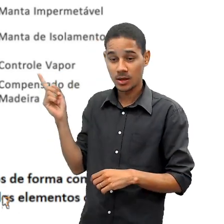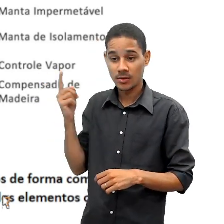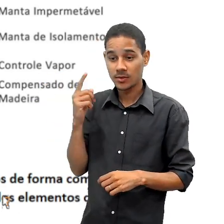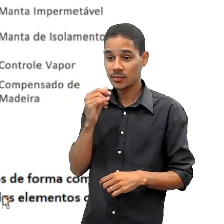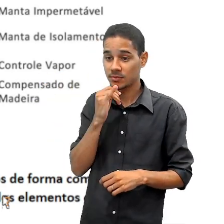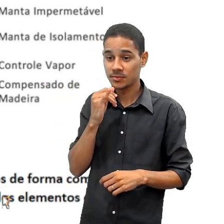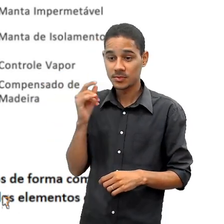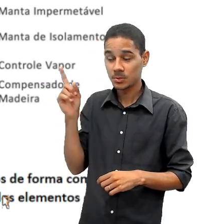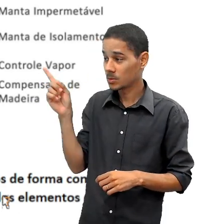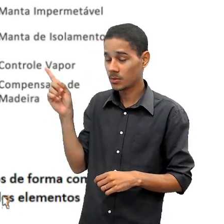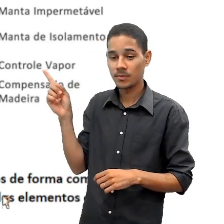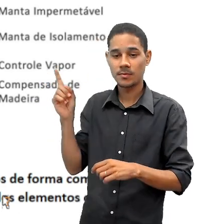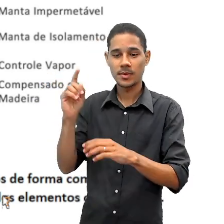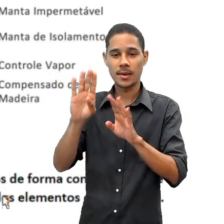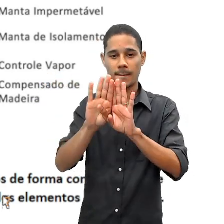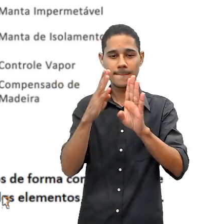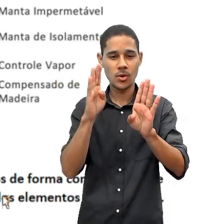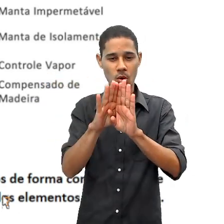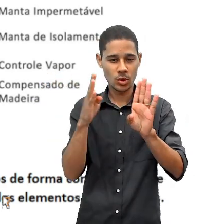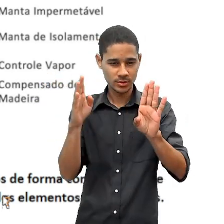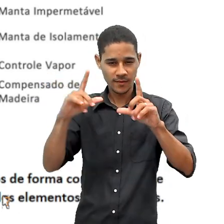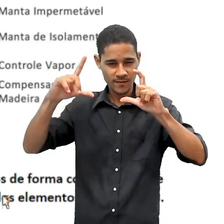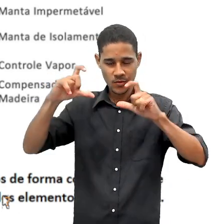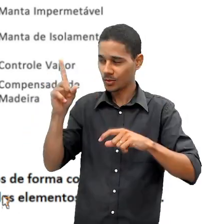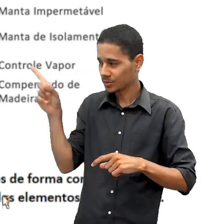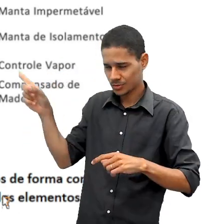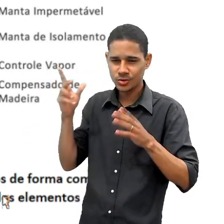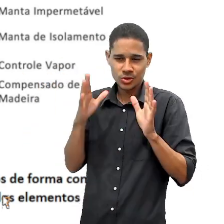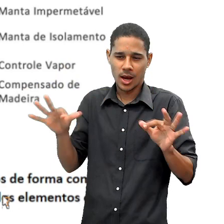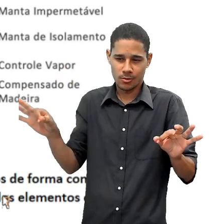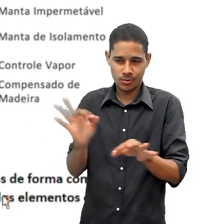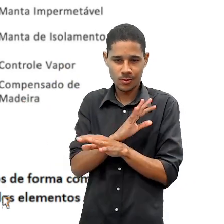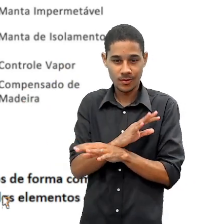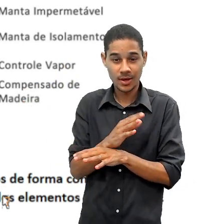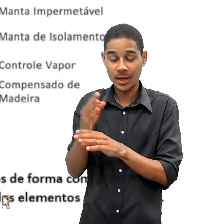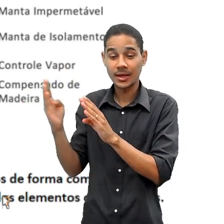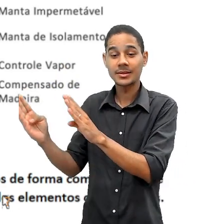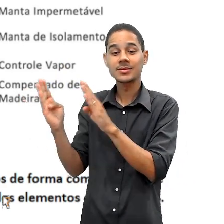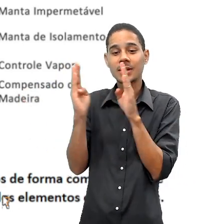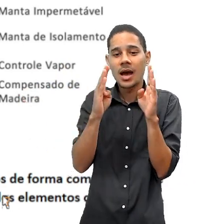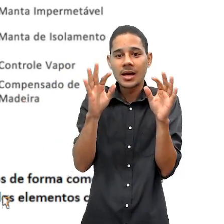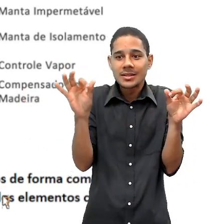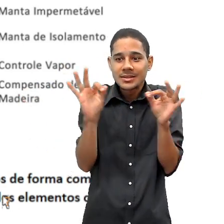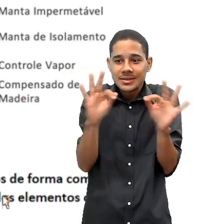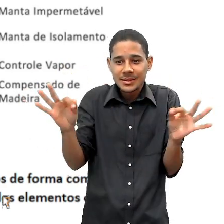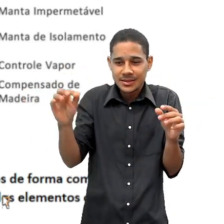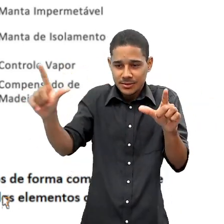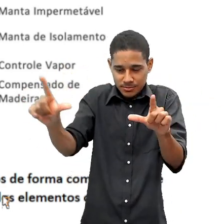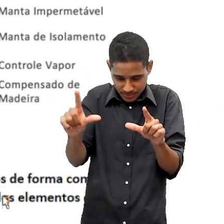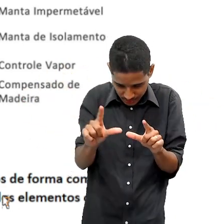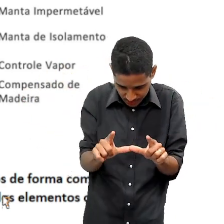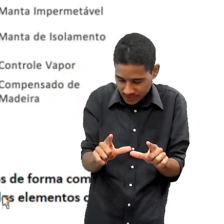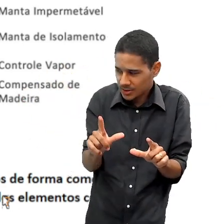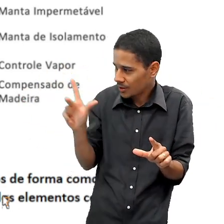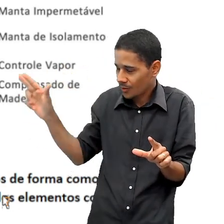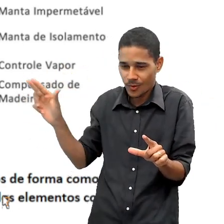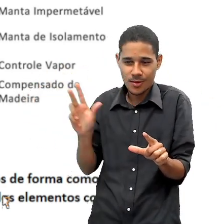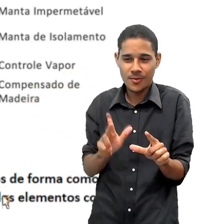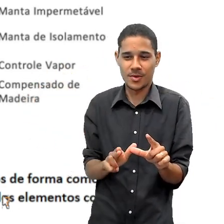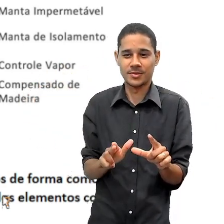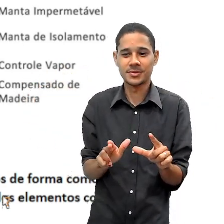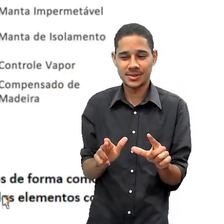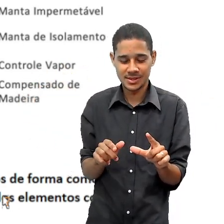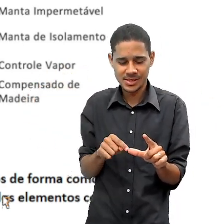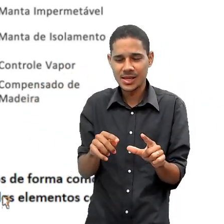muita clareza ali a realidade, é uma fotografia, e do lado direito você tem esse processo de simplificação. Mas é uma simplificação que na realidade